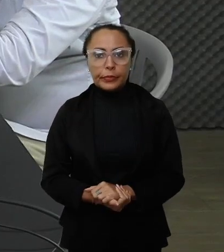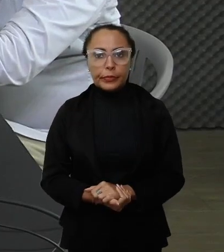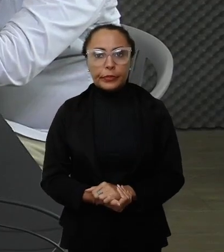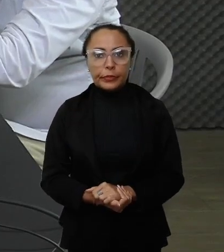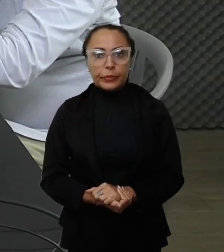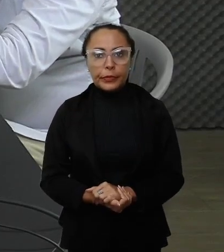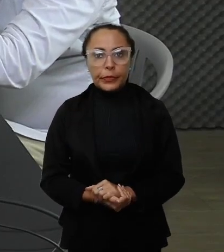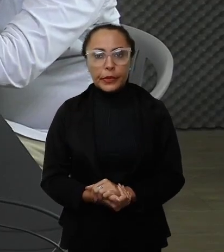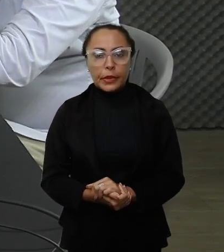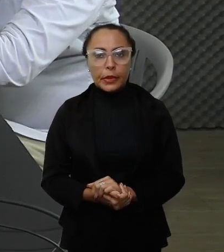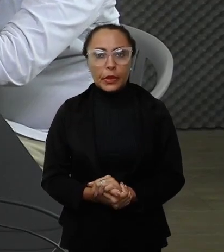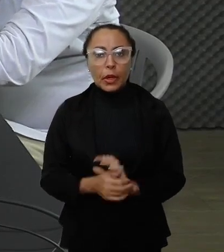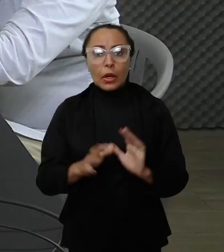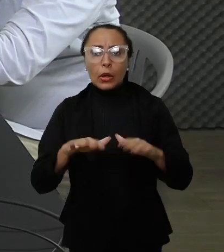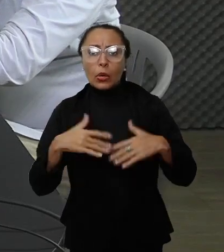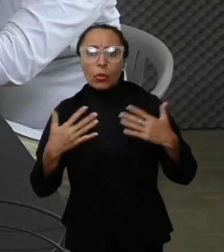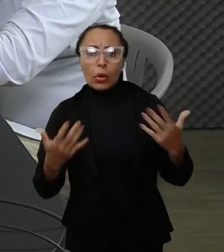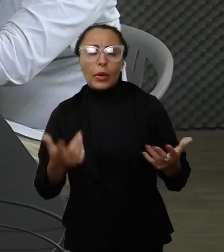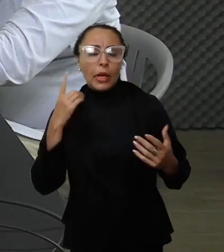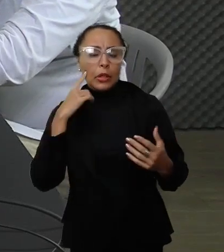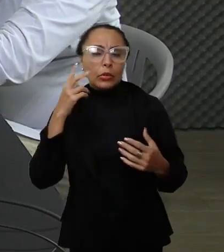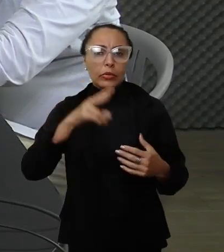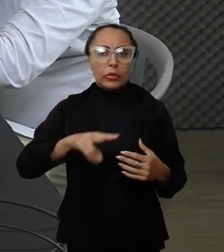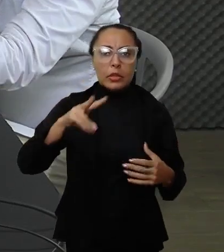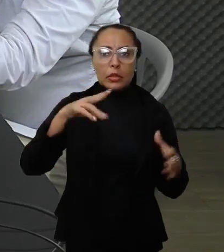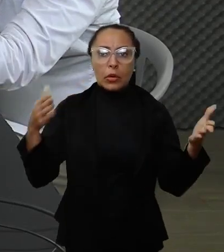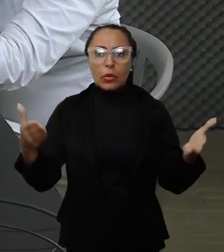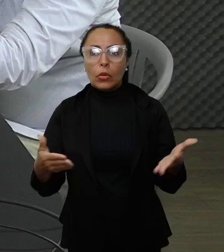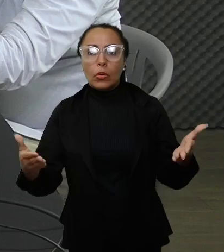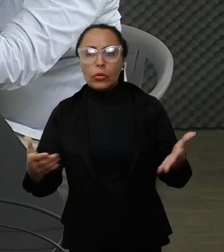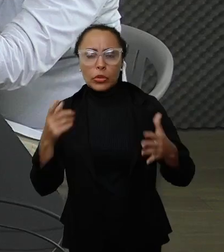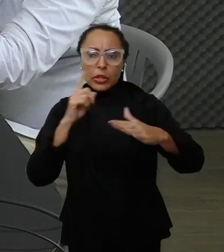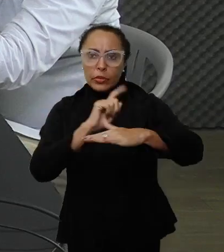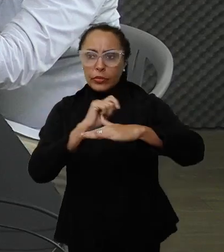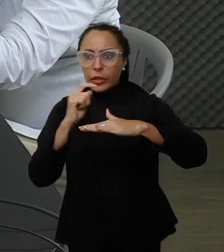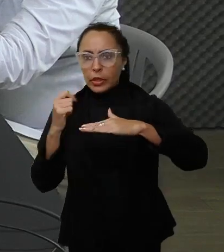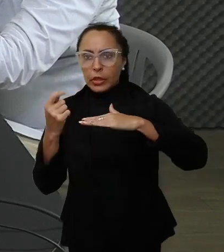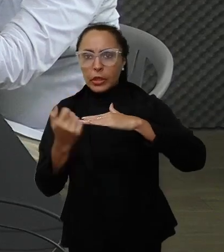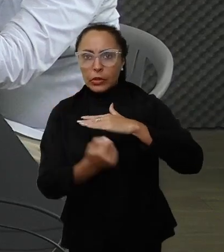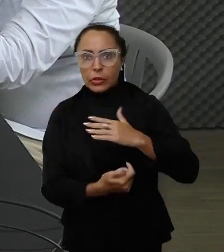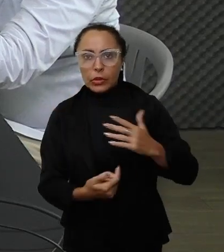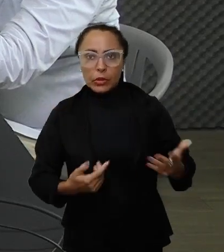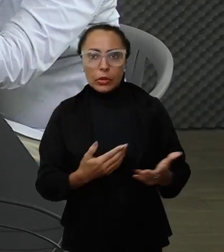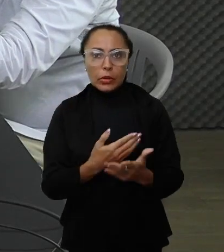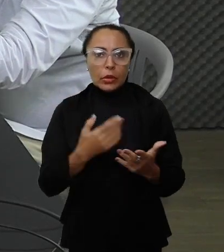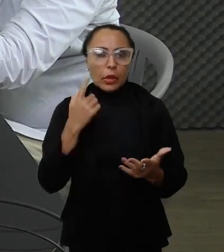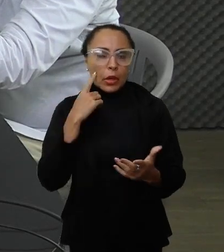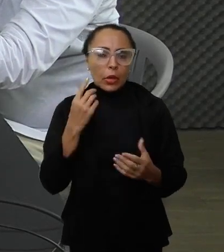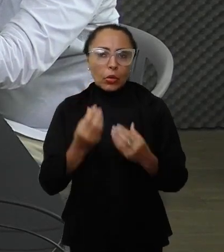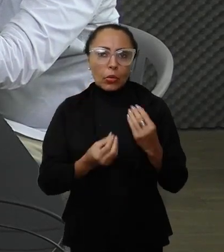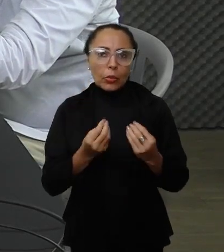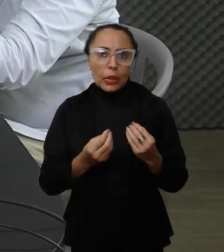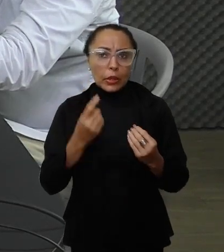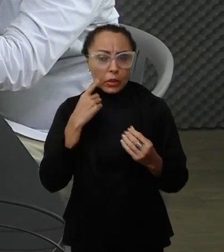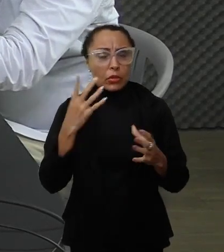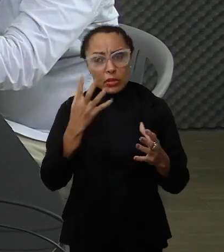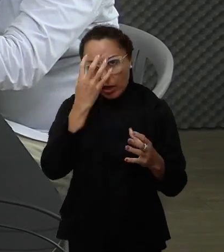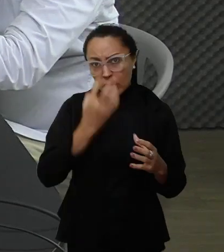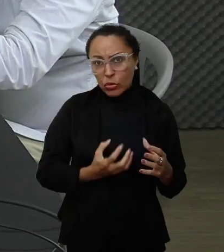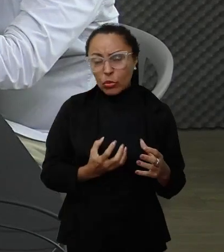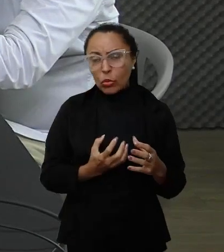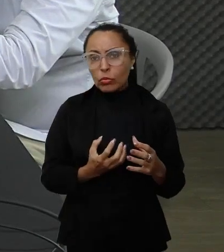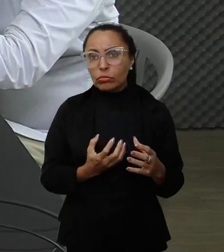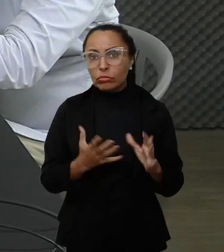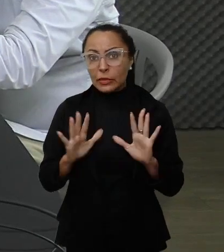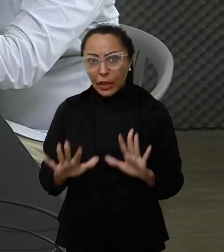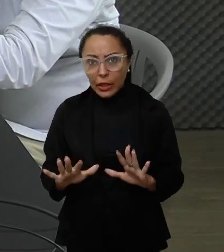Mas Thalita, qual é a tua visão hoje sobre fake news? Como é que a gente estanca essa sangria? Porque o negócio é sério, né? Isso é